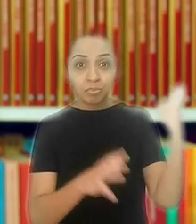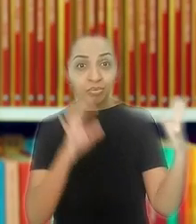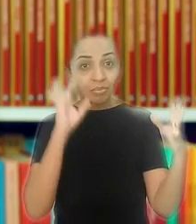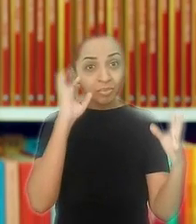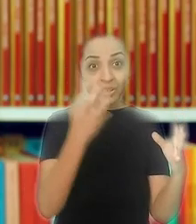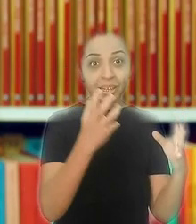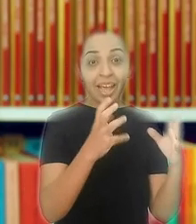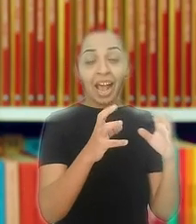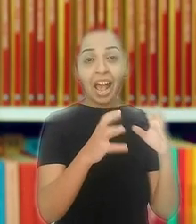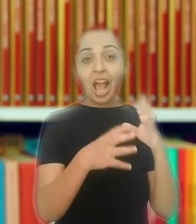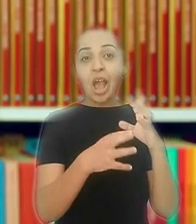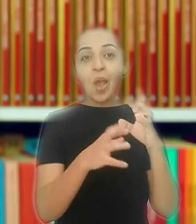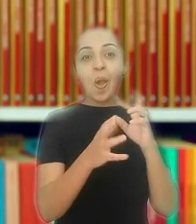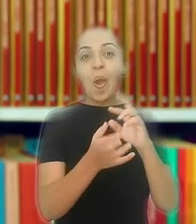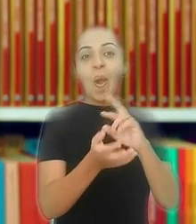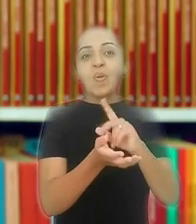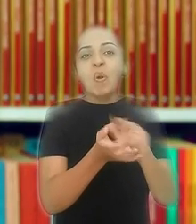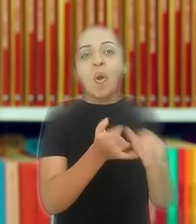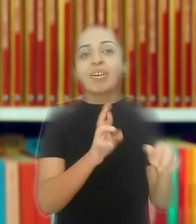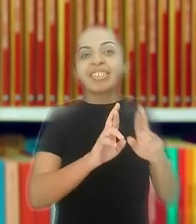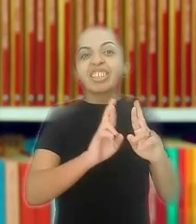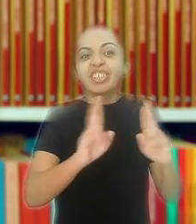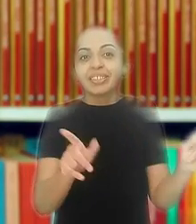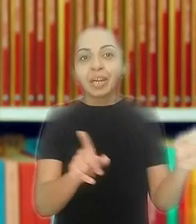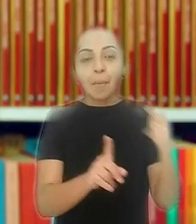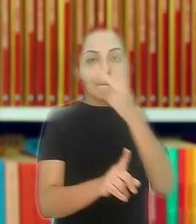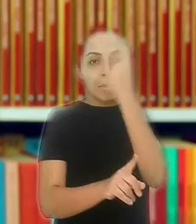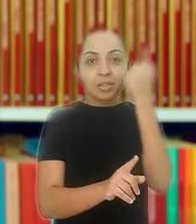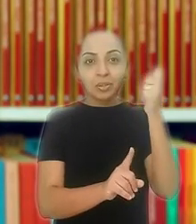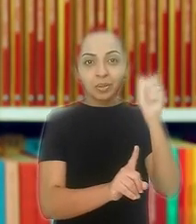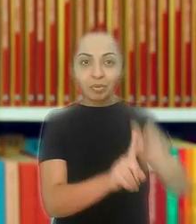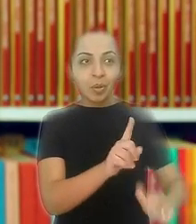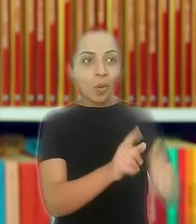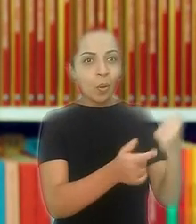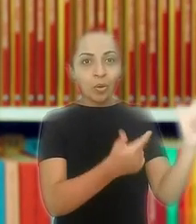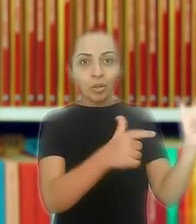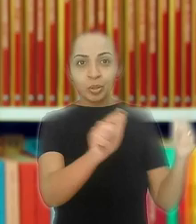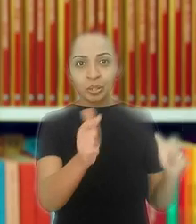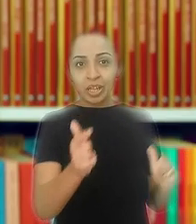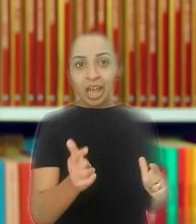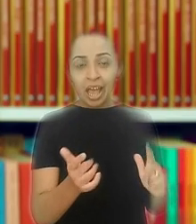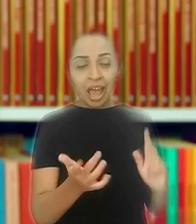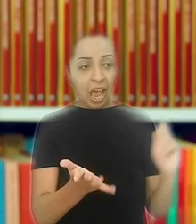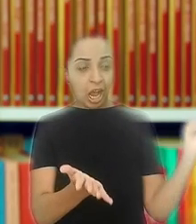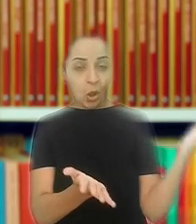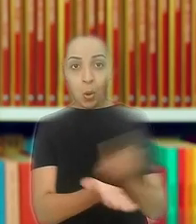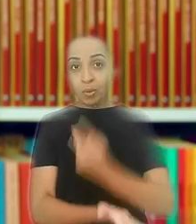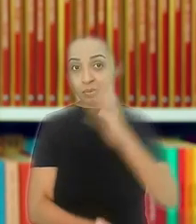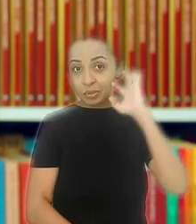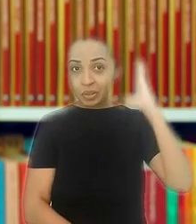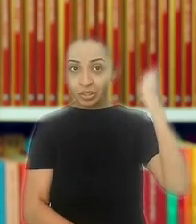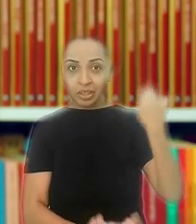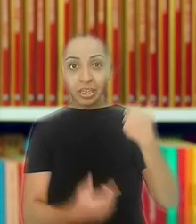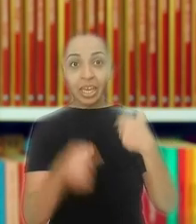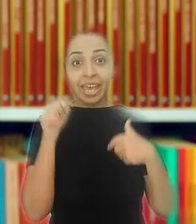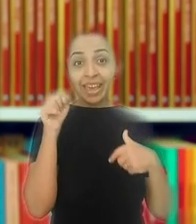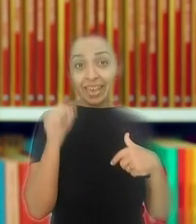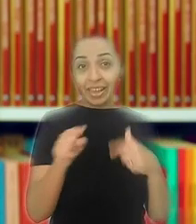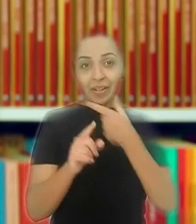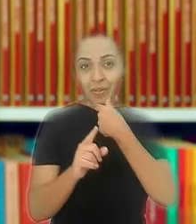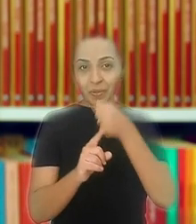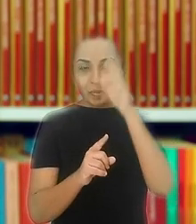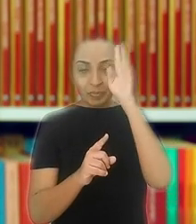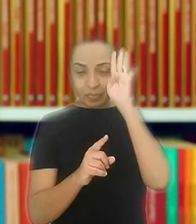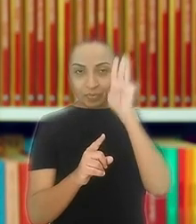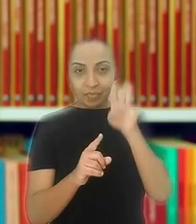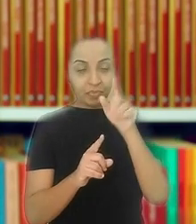bastante estranhas e muitos personagens vão aparecendo em situações insólitas nessa investigação